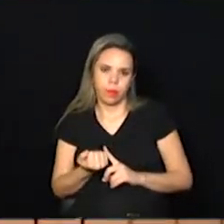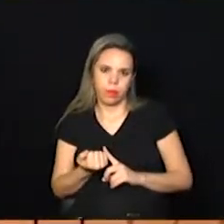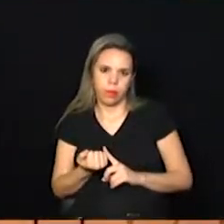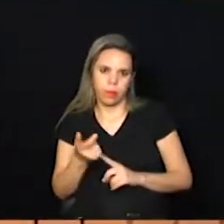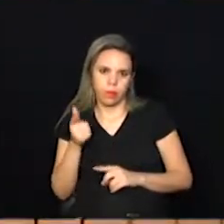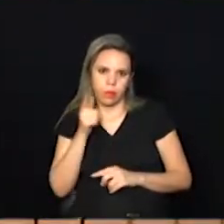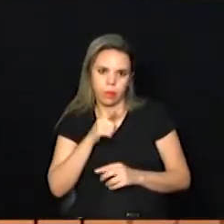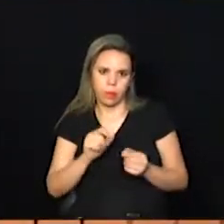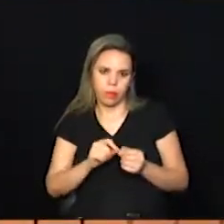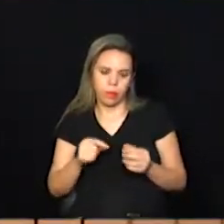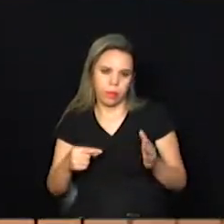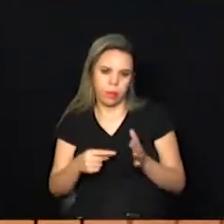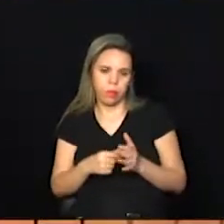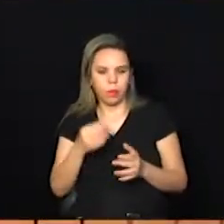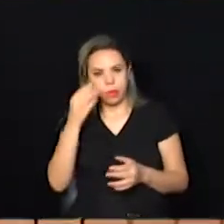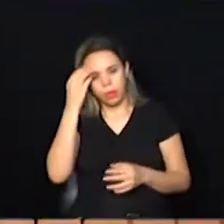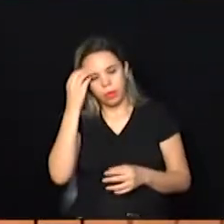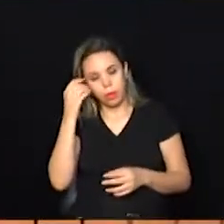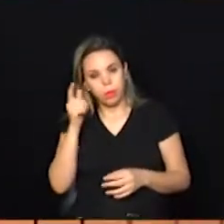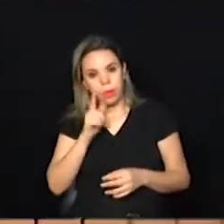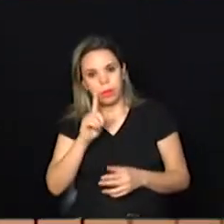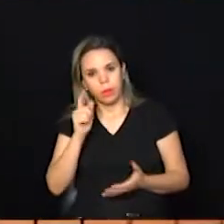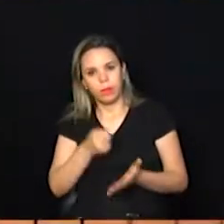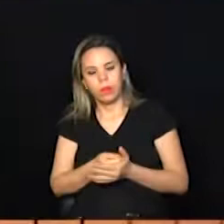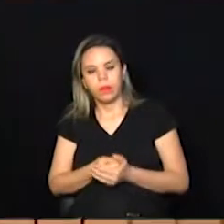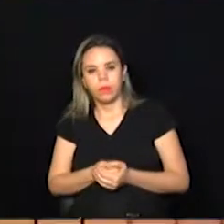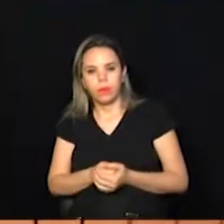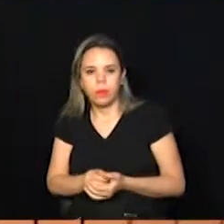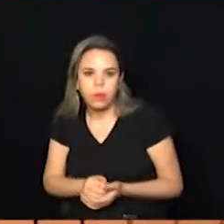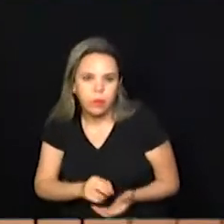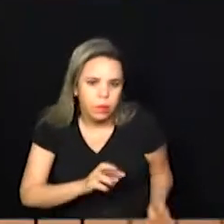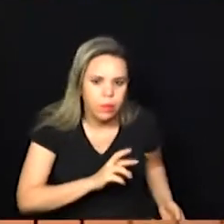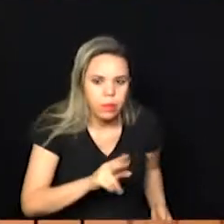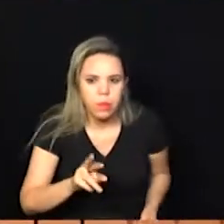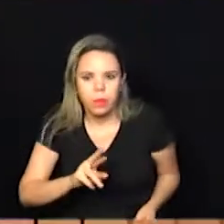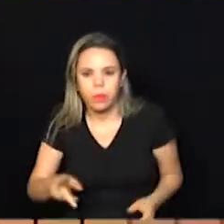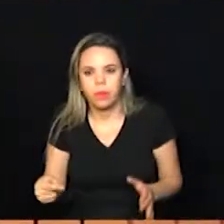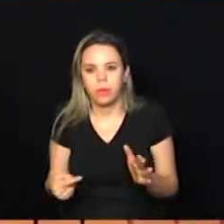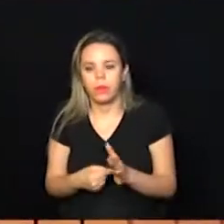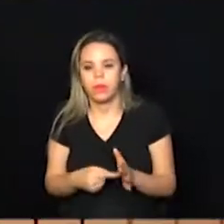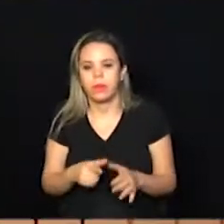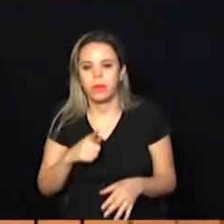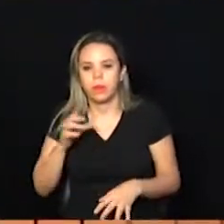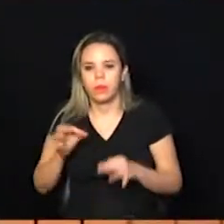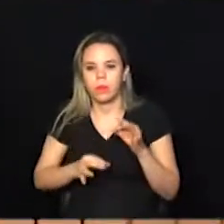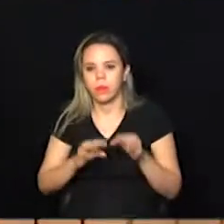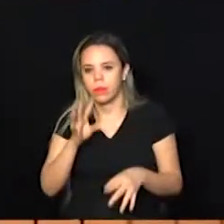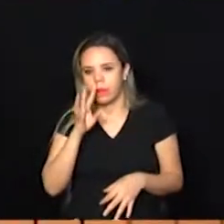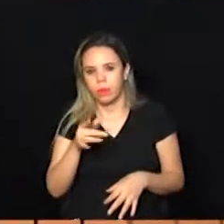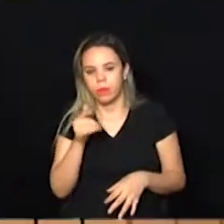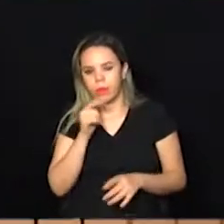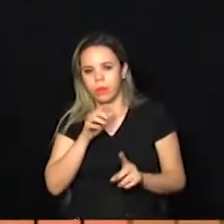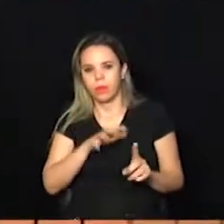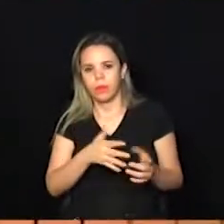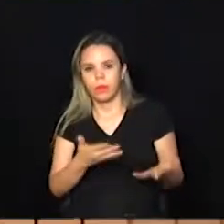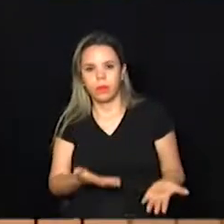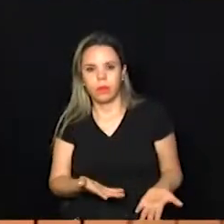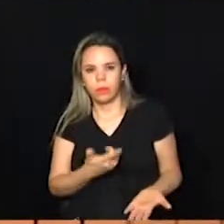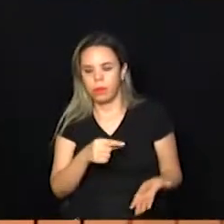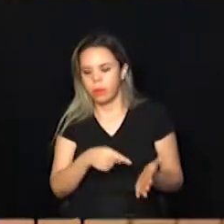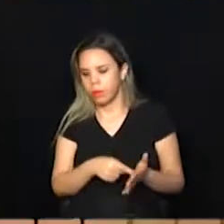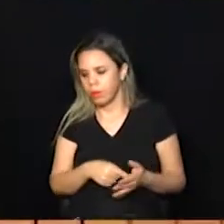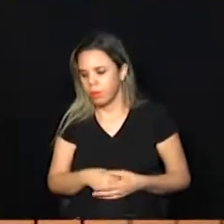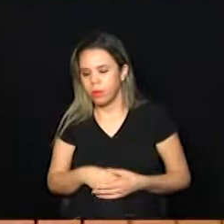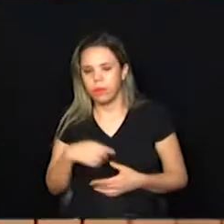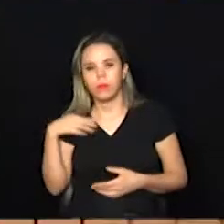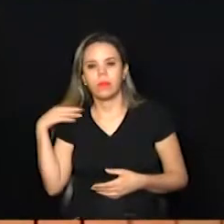conseguir fazer uma denúncia, para conseguir decidir. Essa não é uma denúncia, porque muitas vezes se tem um julgamento sobre a mulher. Mas a mulher não denuncia.